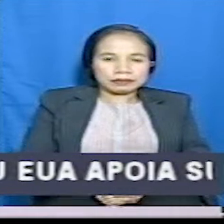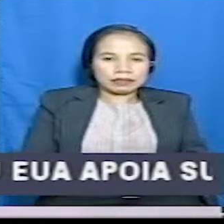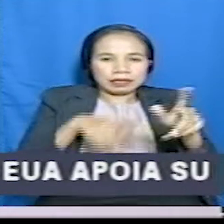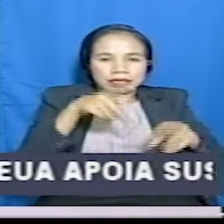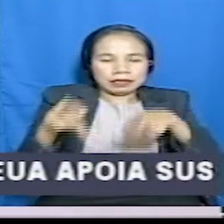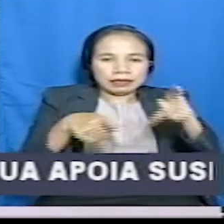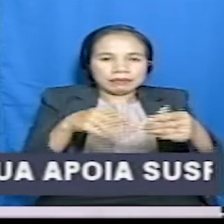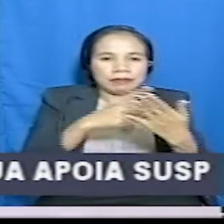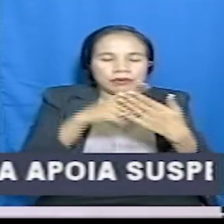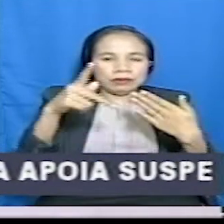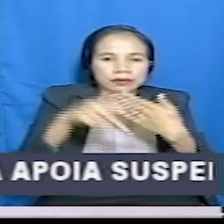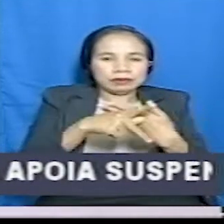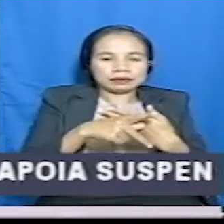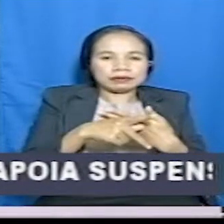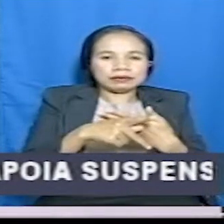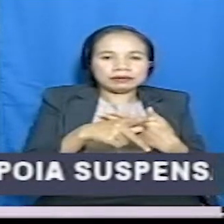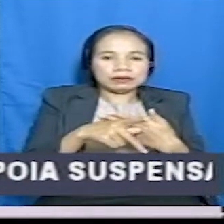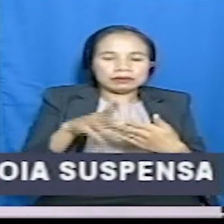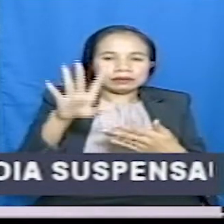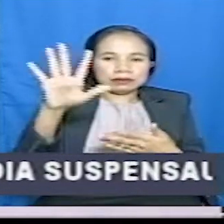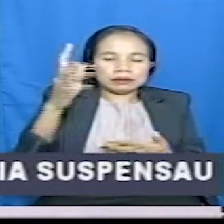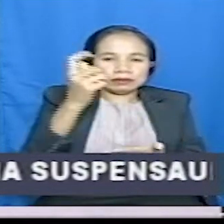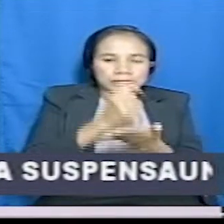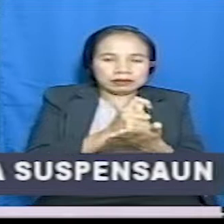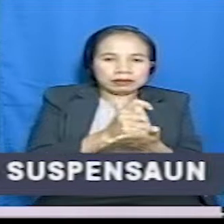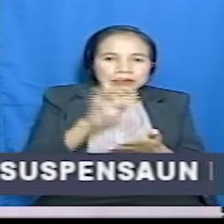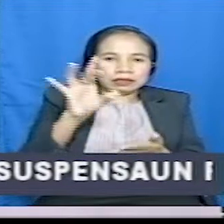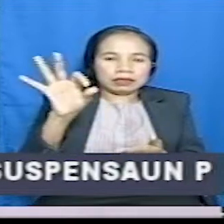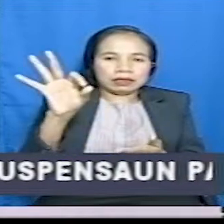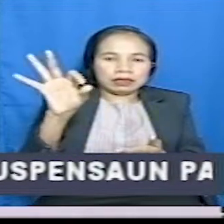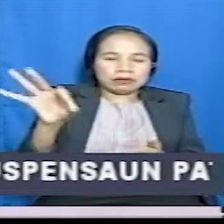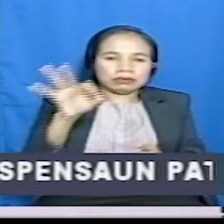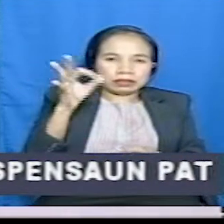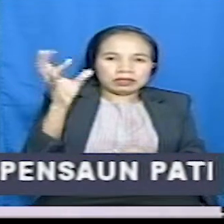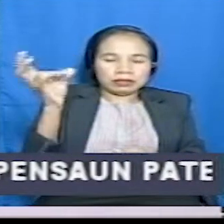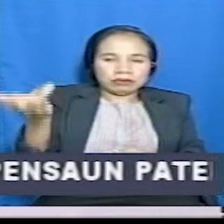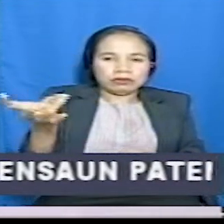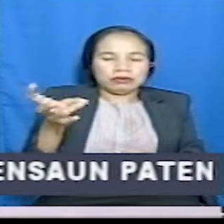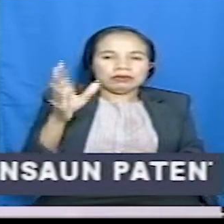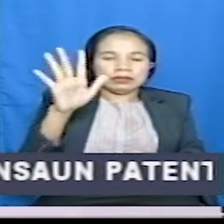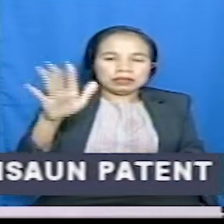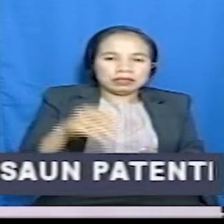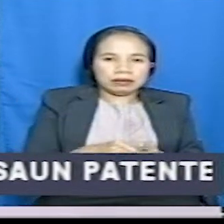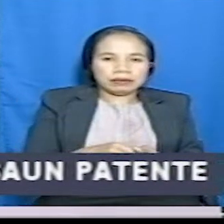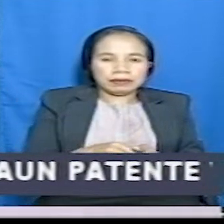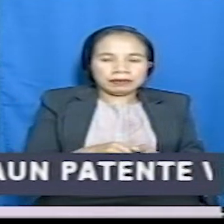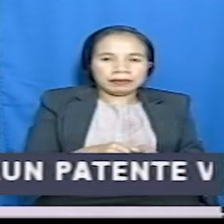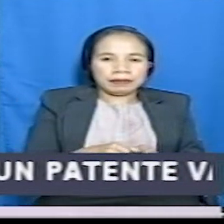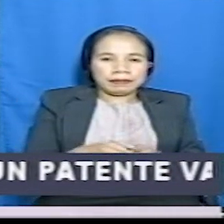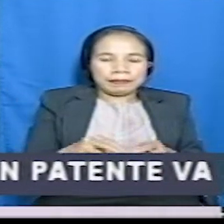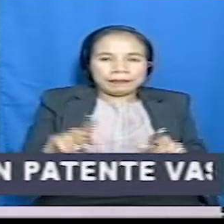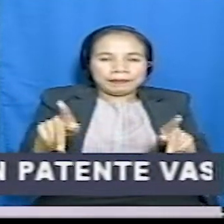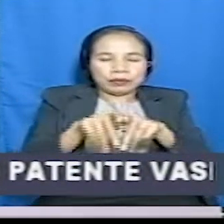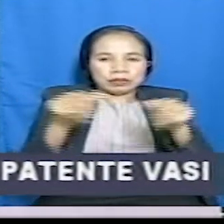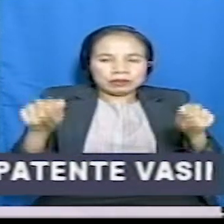Beneficiários do programa Cesta Básica Rio Lima, atusia hito nulo resentolia suku lahomea, posto administrativo maliana município Bobonaro